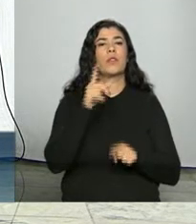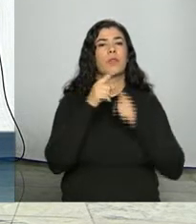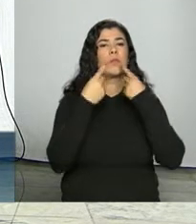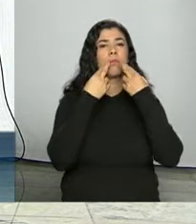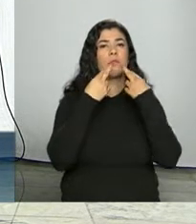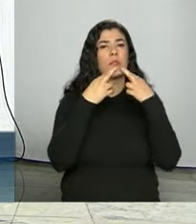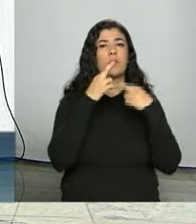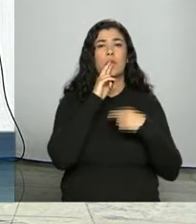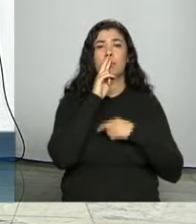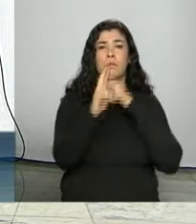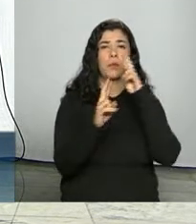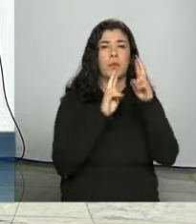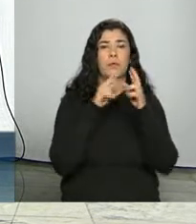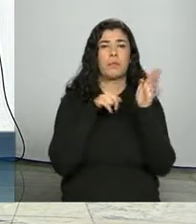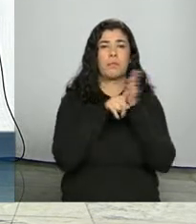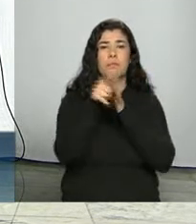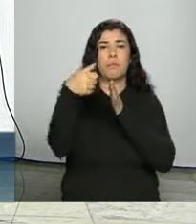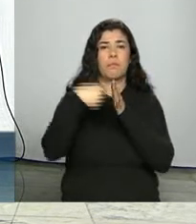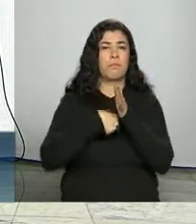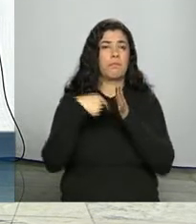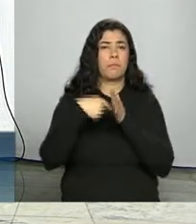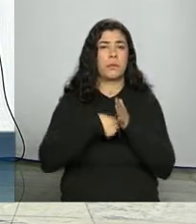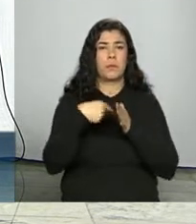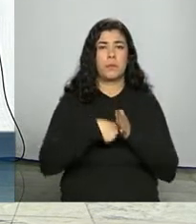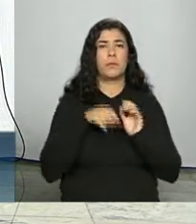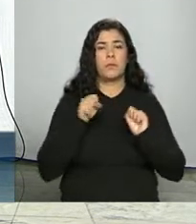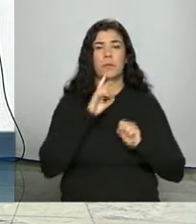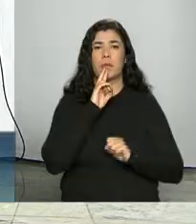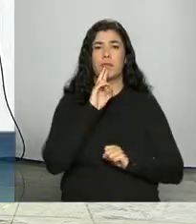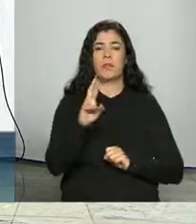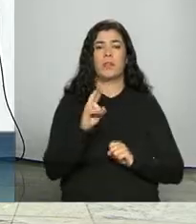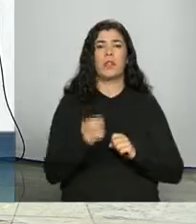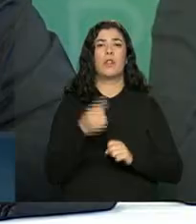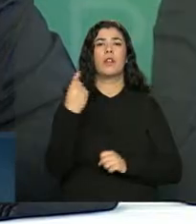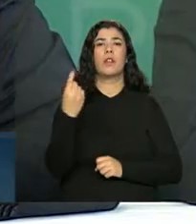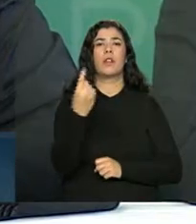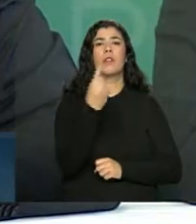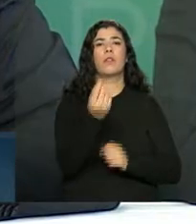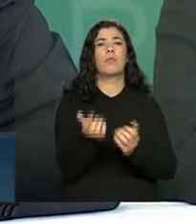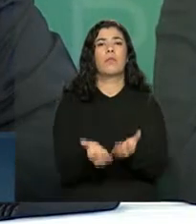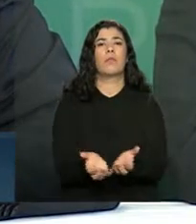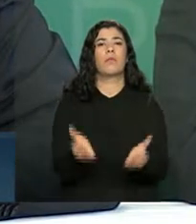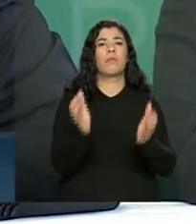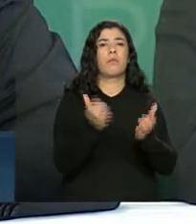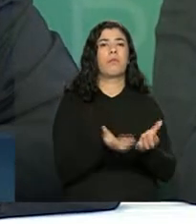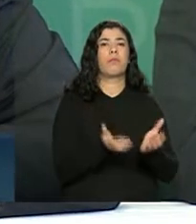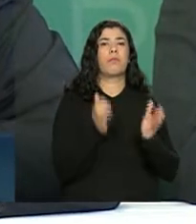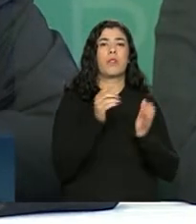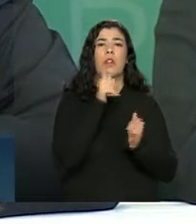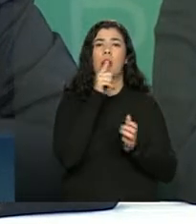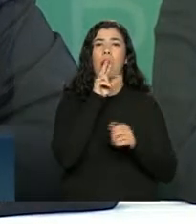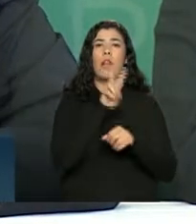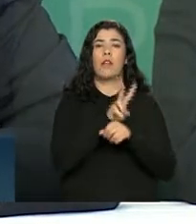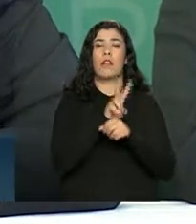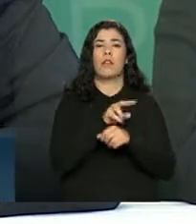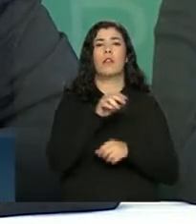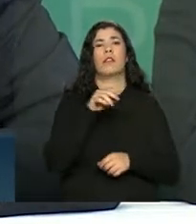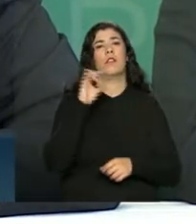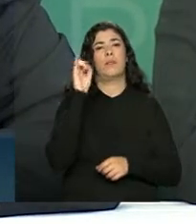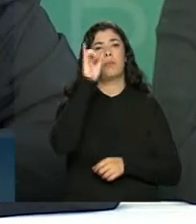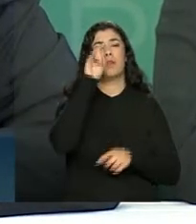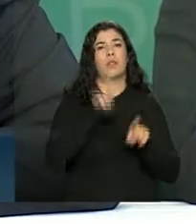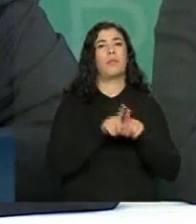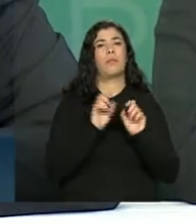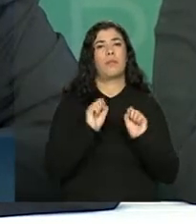responder às perguntas diretamente de vocês aí vocês vão me dizer quais são as bacias que são que vocês consideram importantes mas do que o